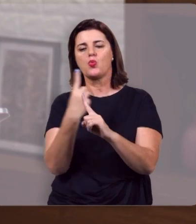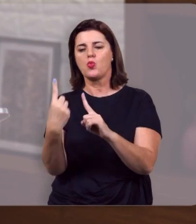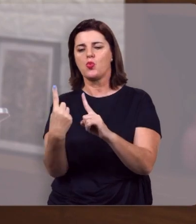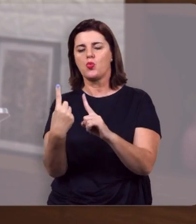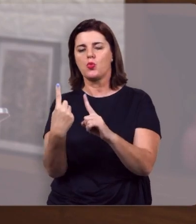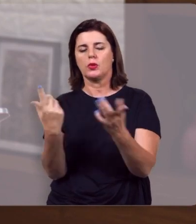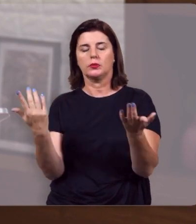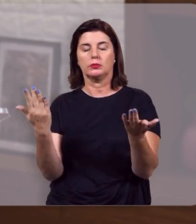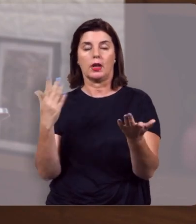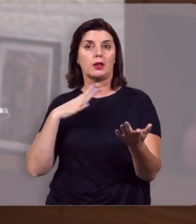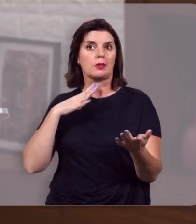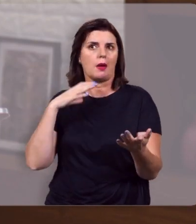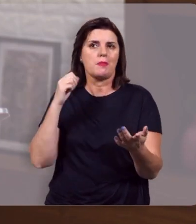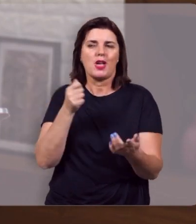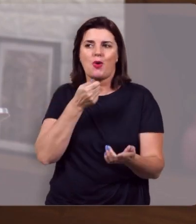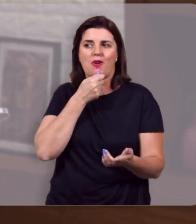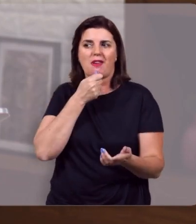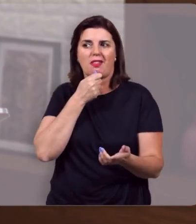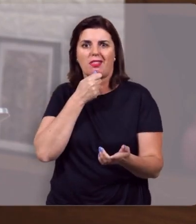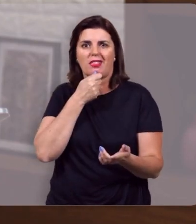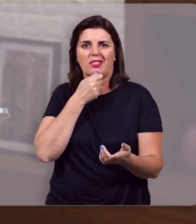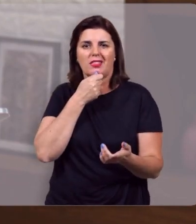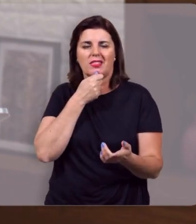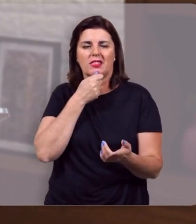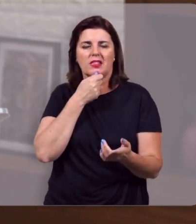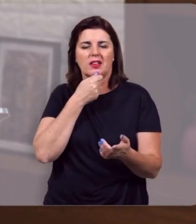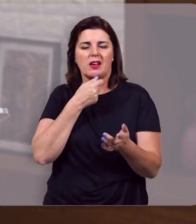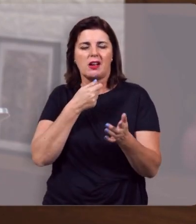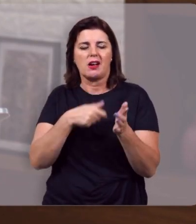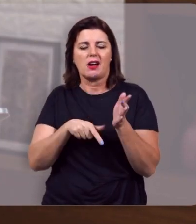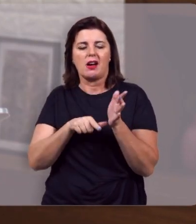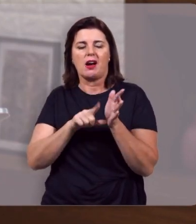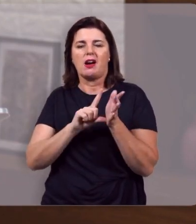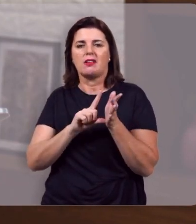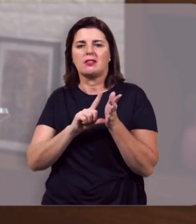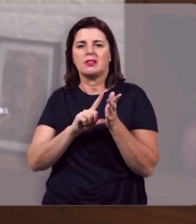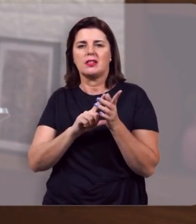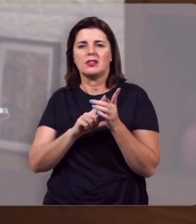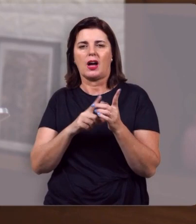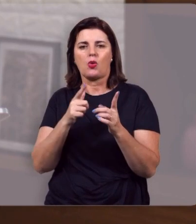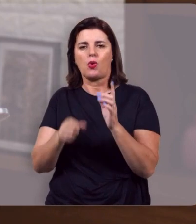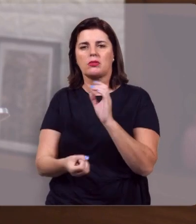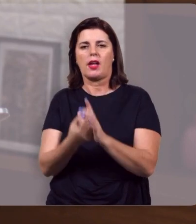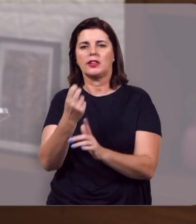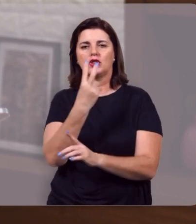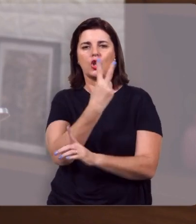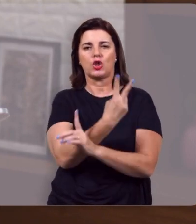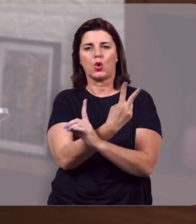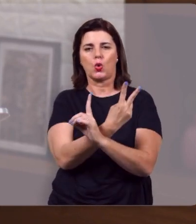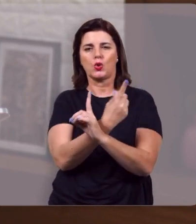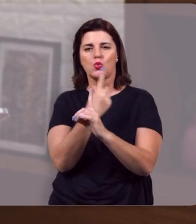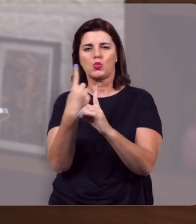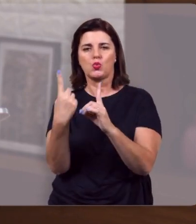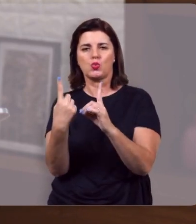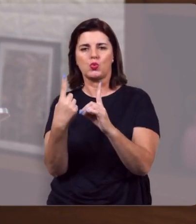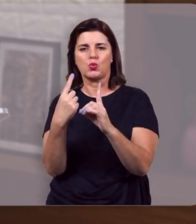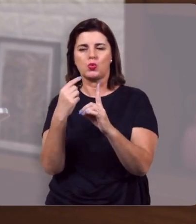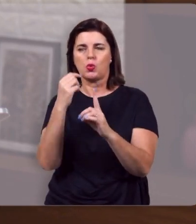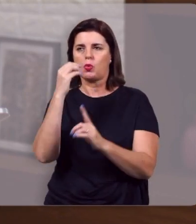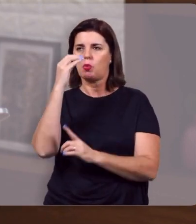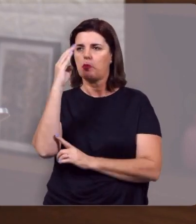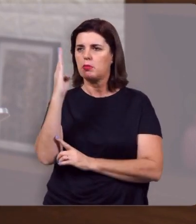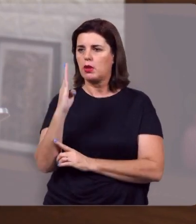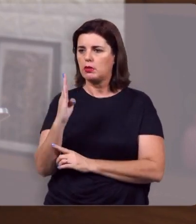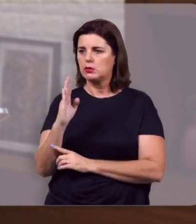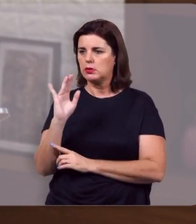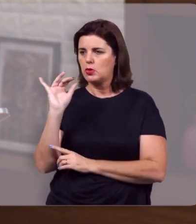campeão do mundo. Mas antes da partida encerrar, o Uruguai fez 2-1 e o Maracanã